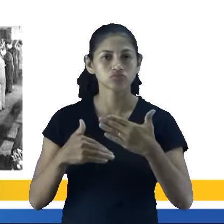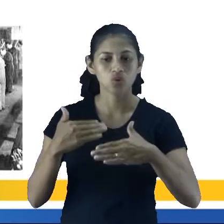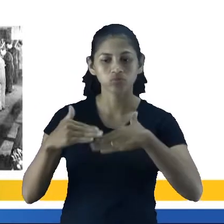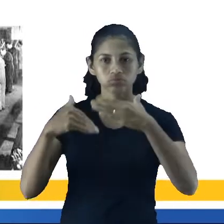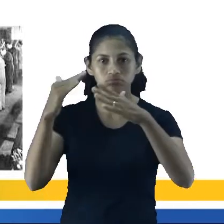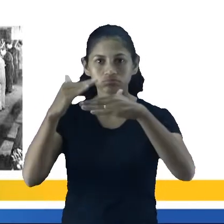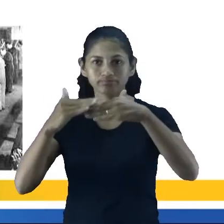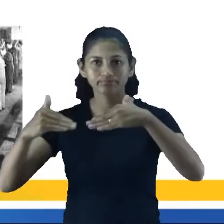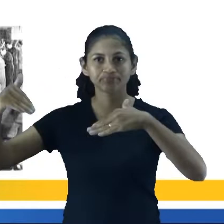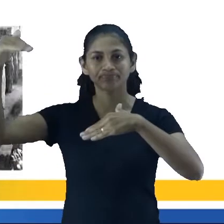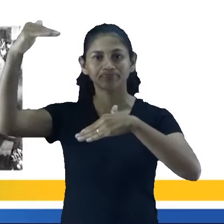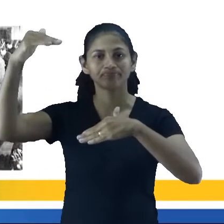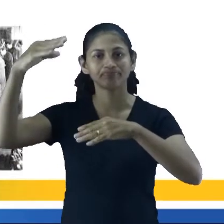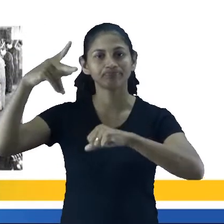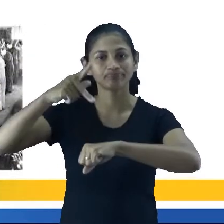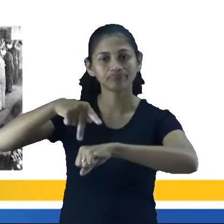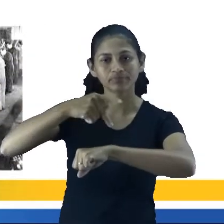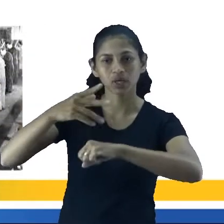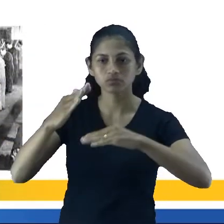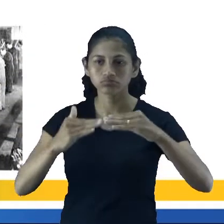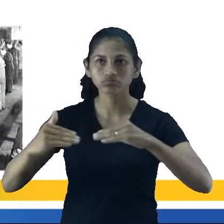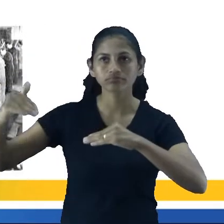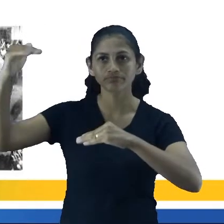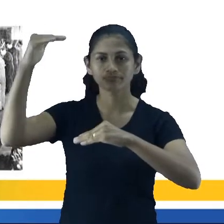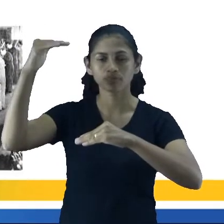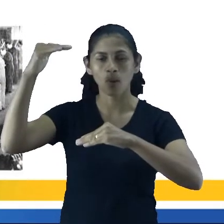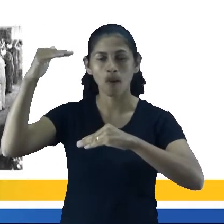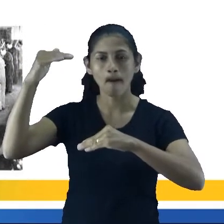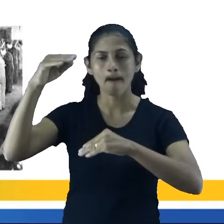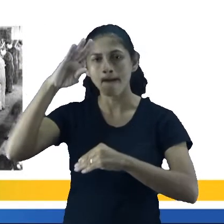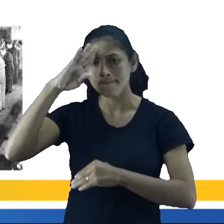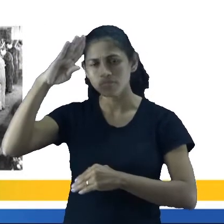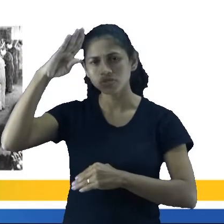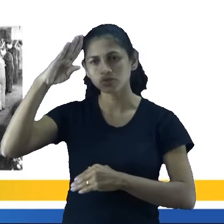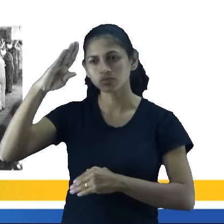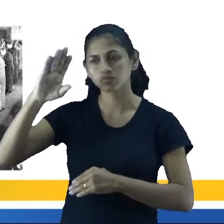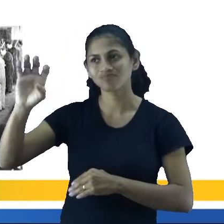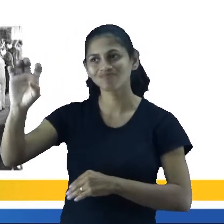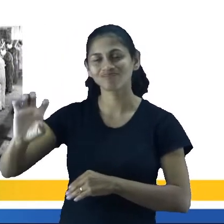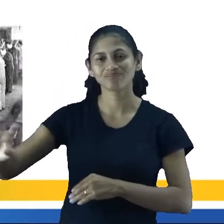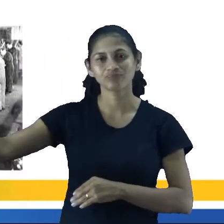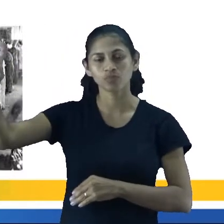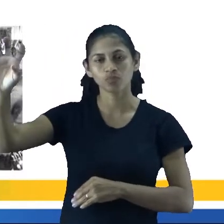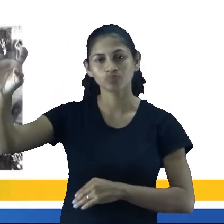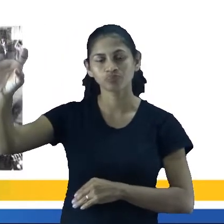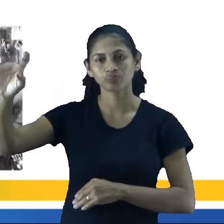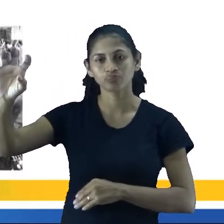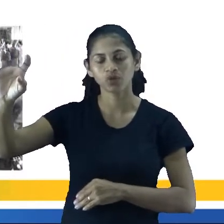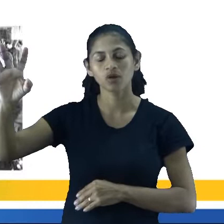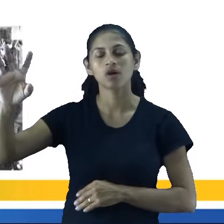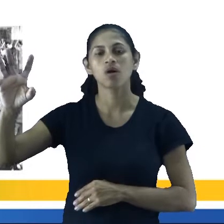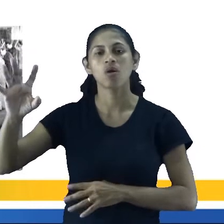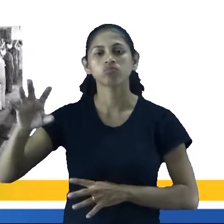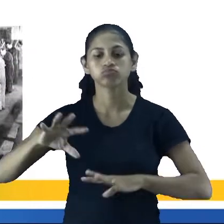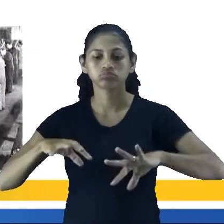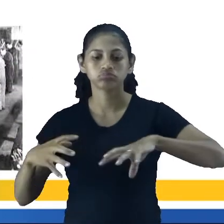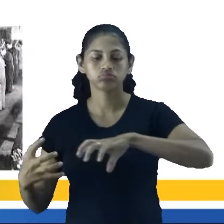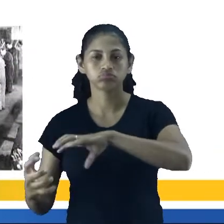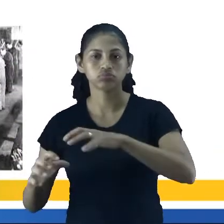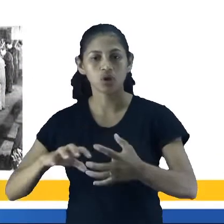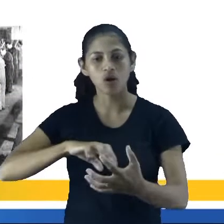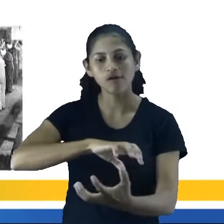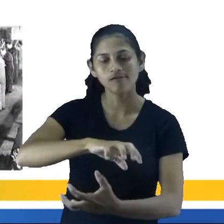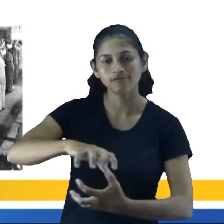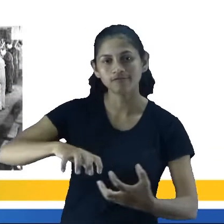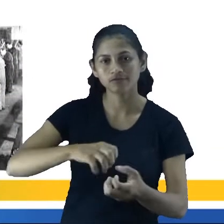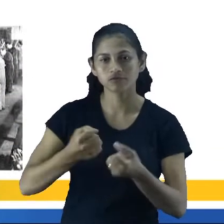desenvolvidos, principalmente na Europa, pois foi lá que a primeira revolução industrial aconteceu.